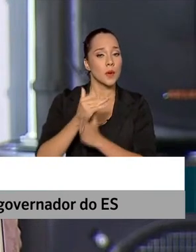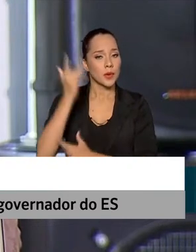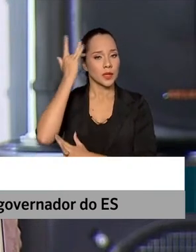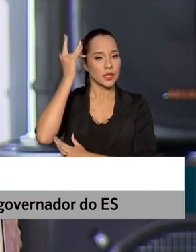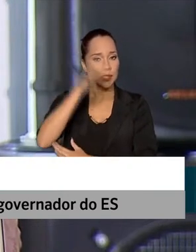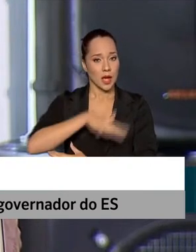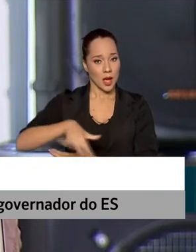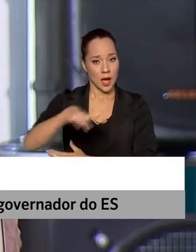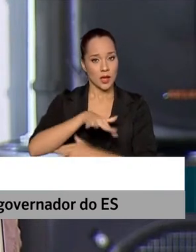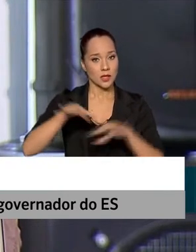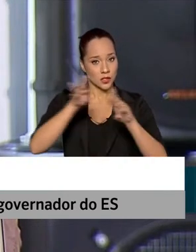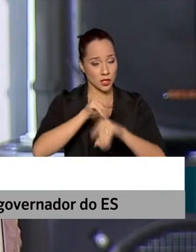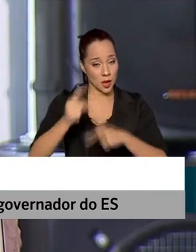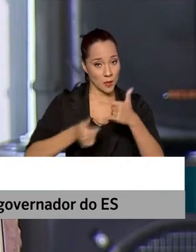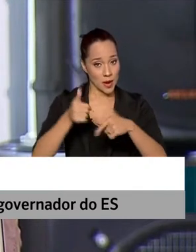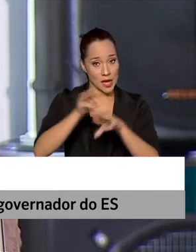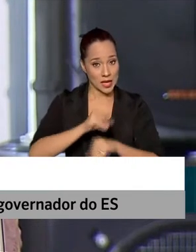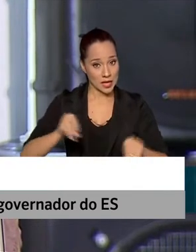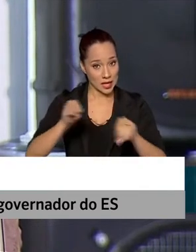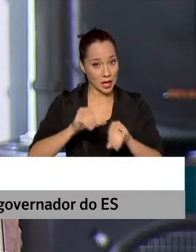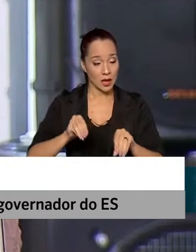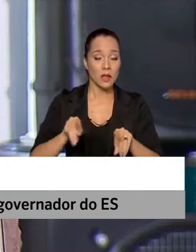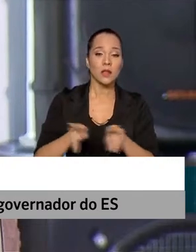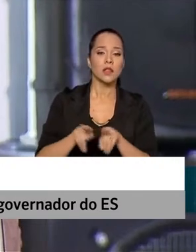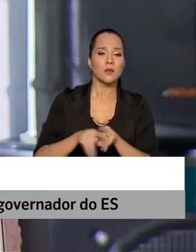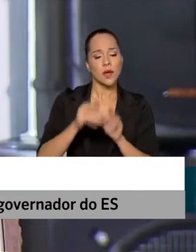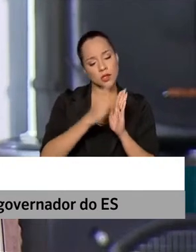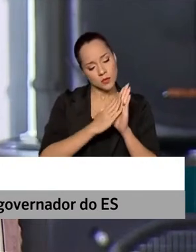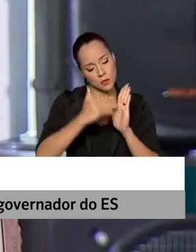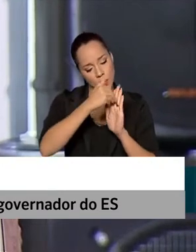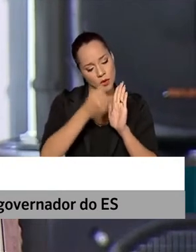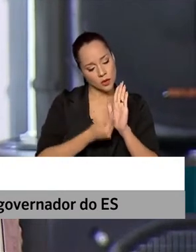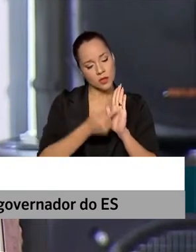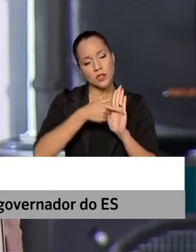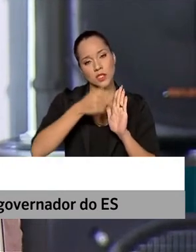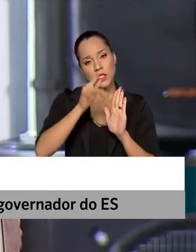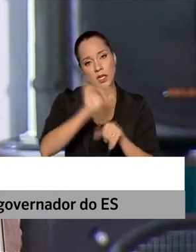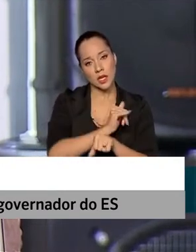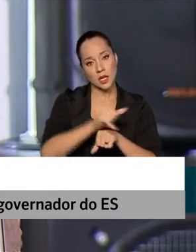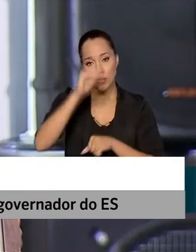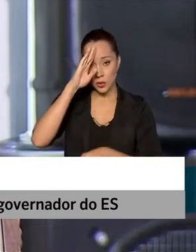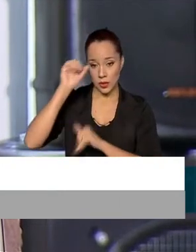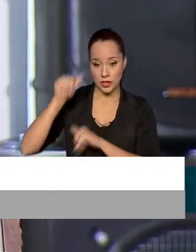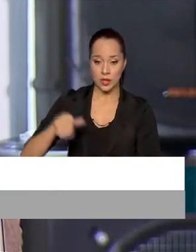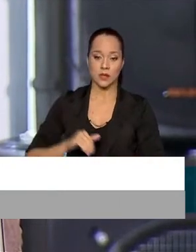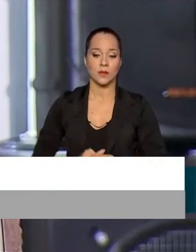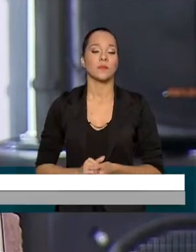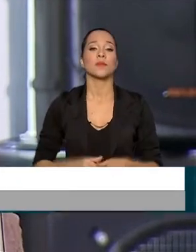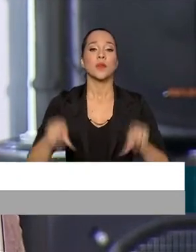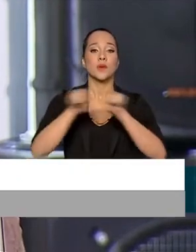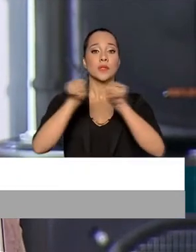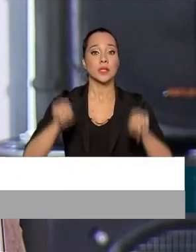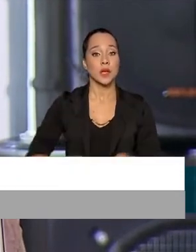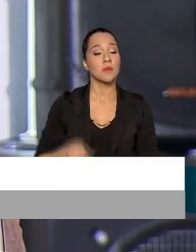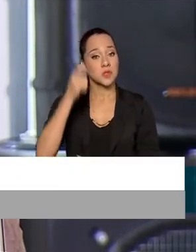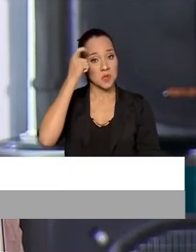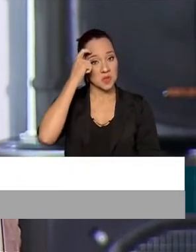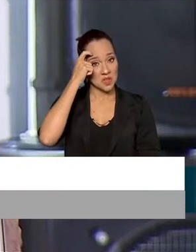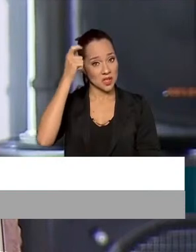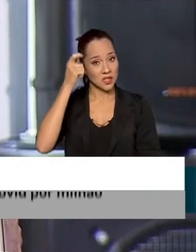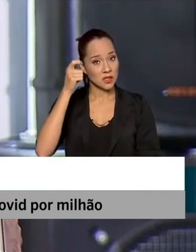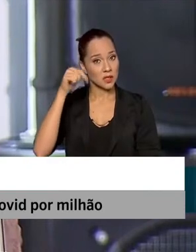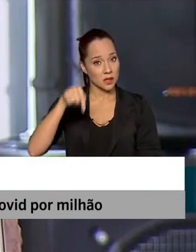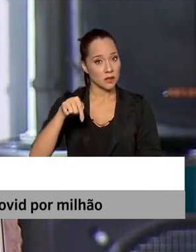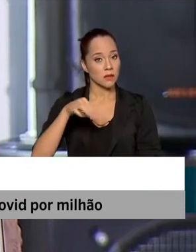Força Terrestre, além da continuidade do portfólio estratégico do Exército. No sistema de inteligência